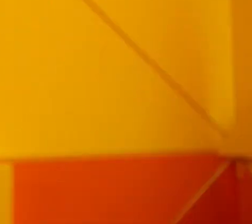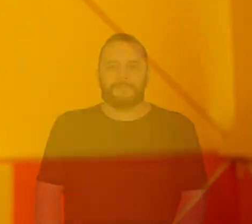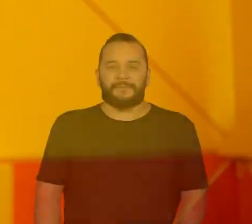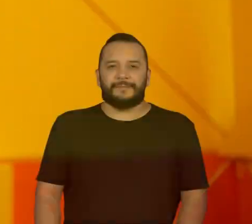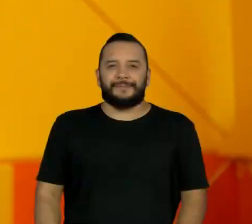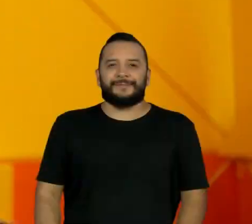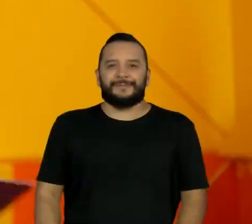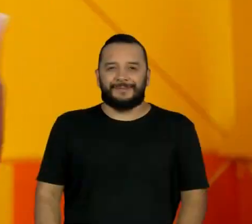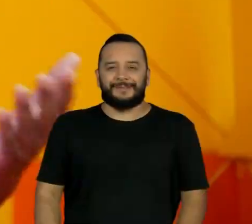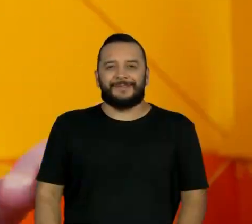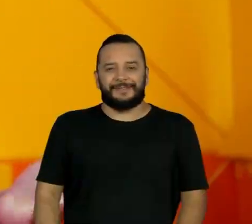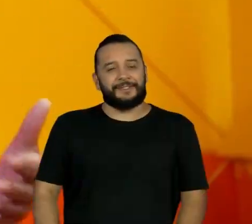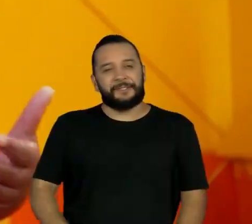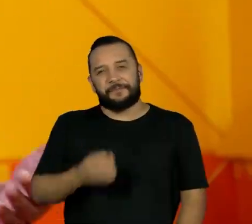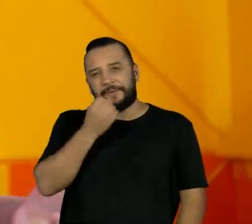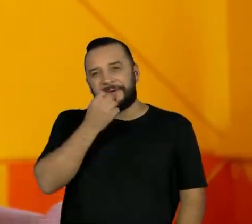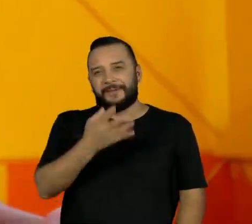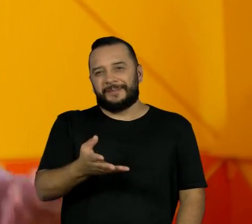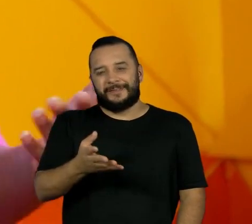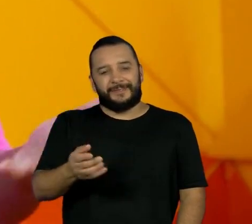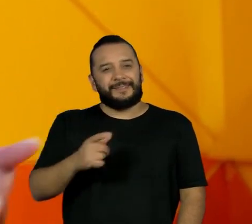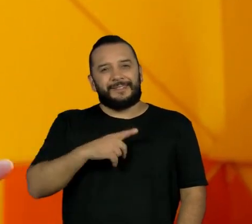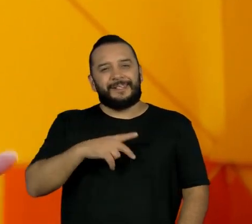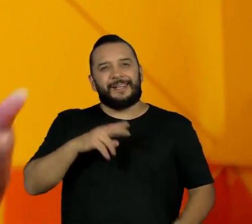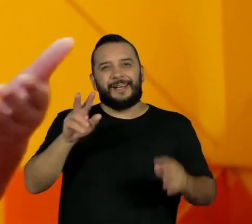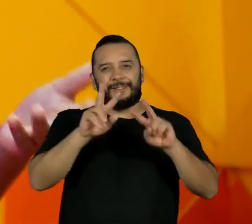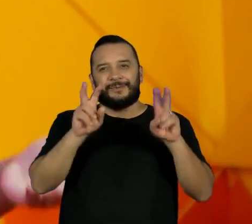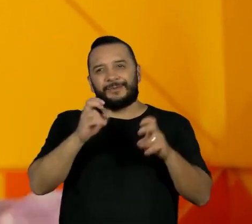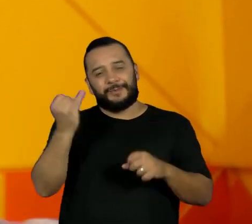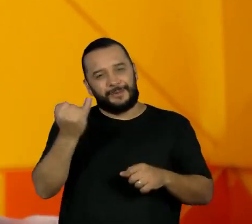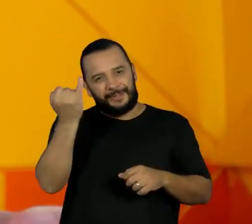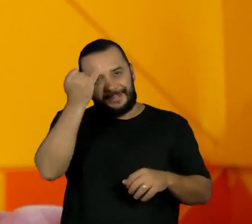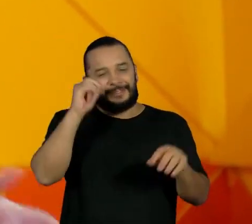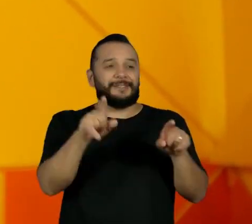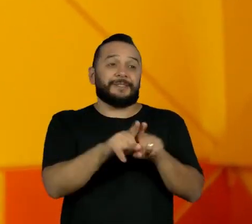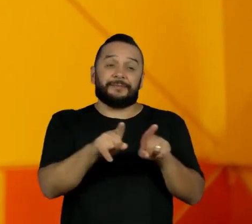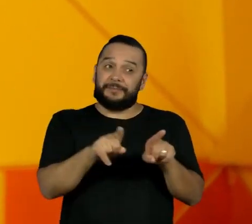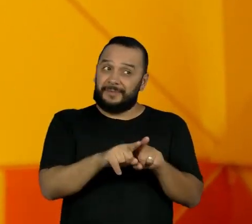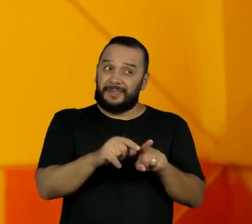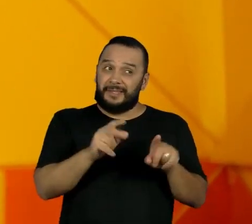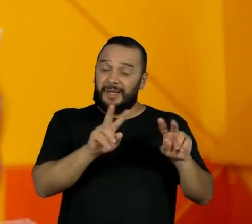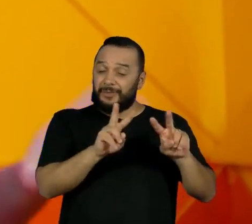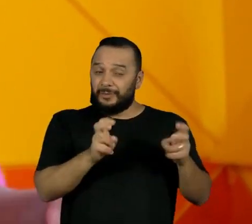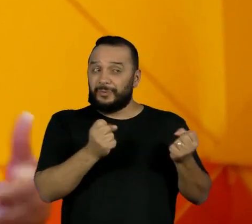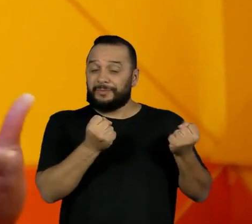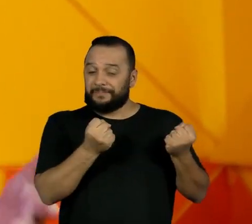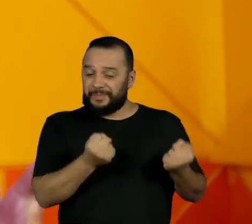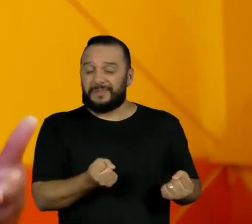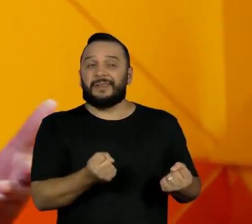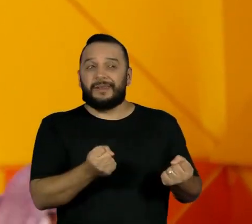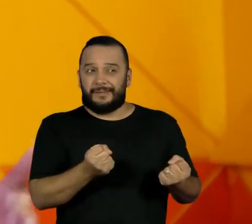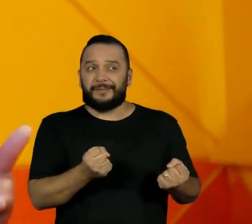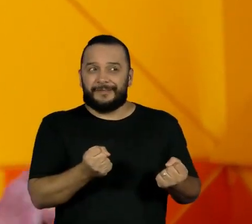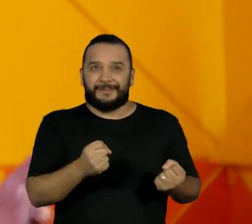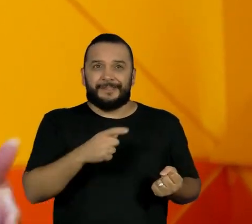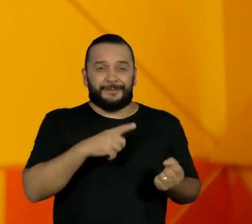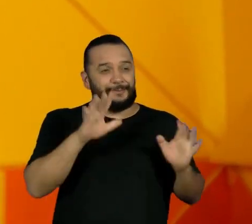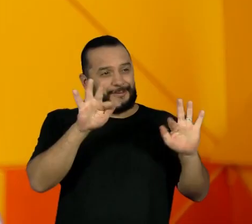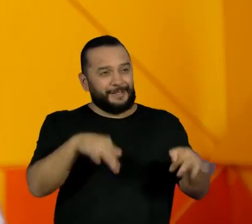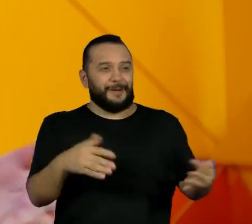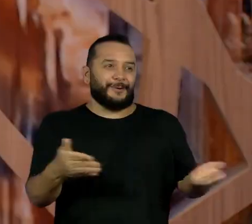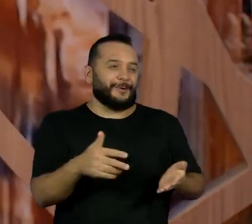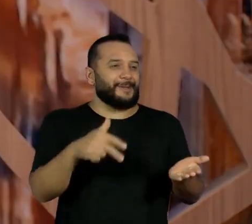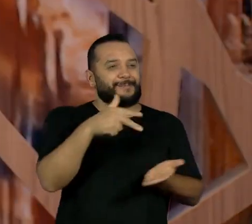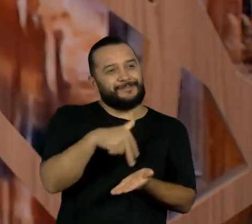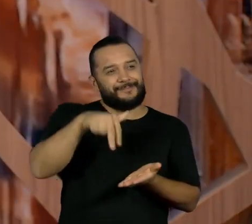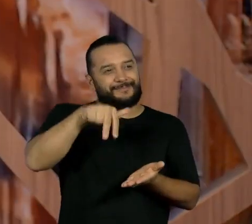Ai, que delícia! Depois de tanto assunto relevante, mas também pesado, a gente vir com esse baile aí, com essa